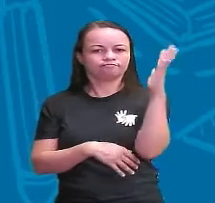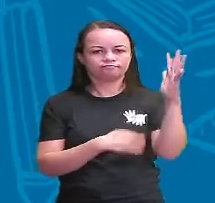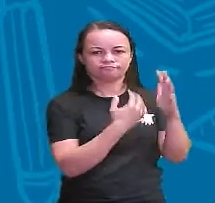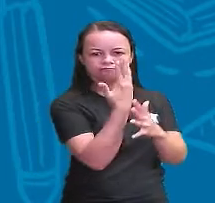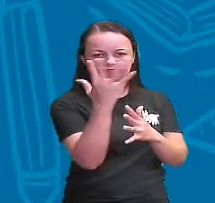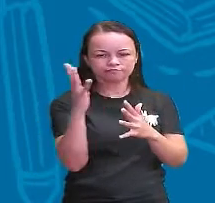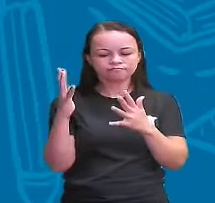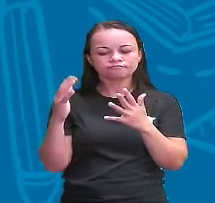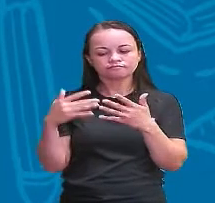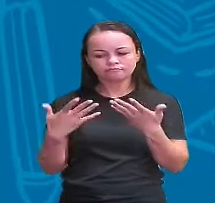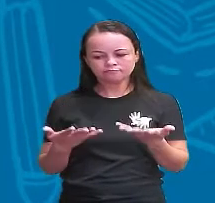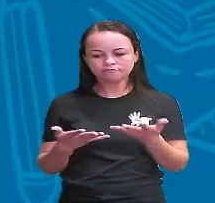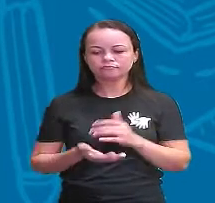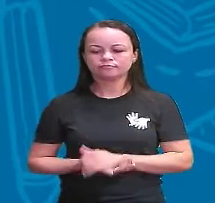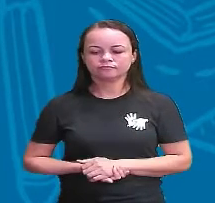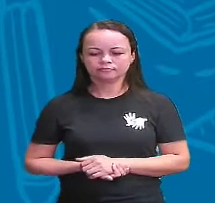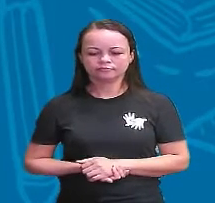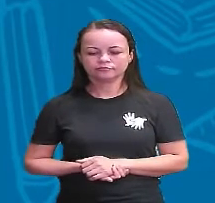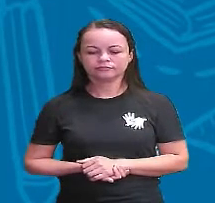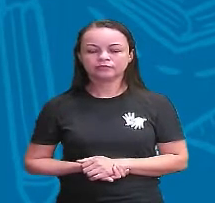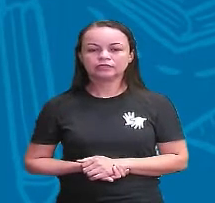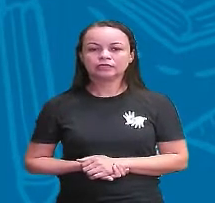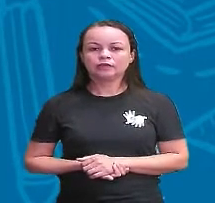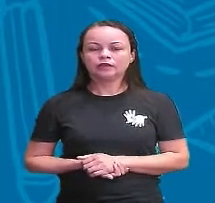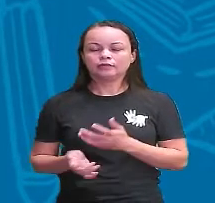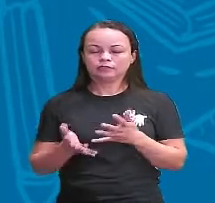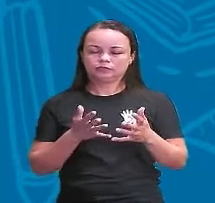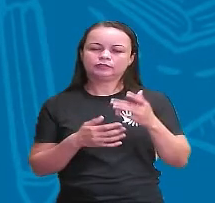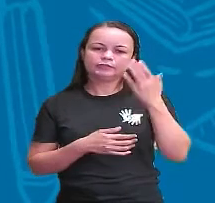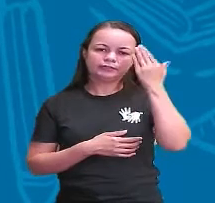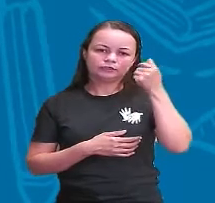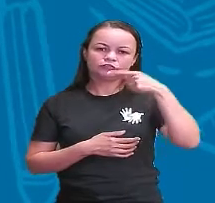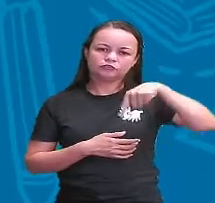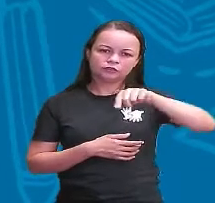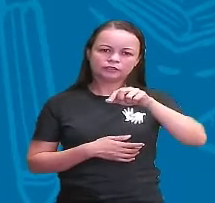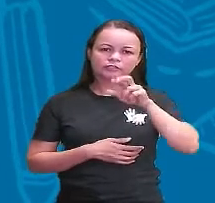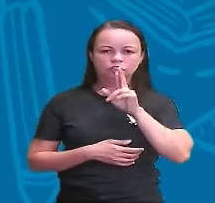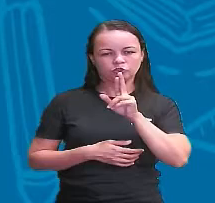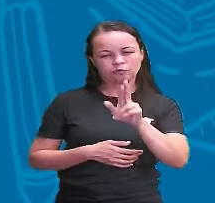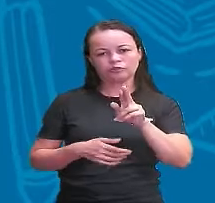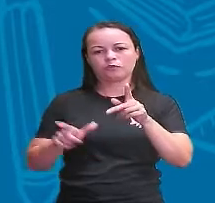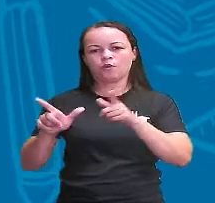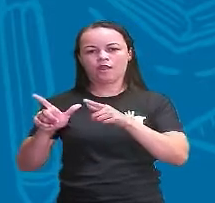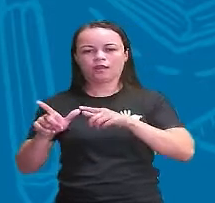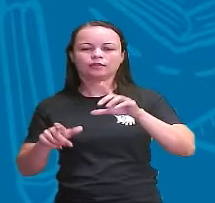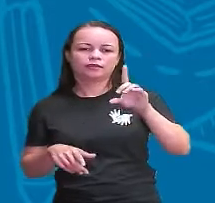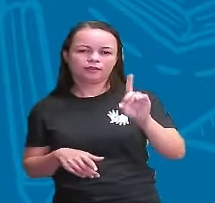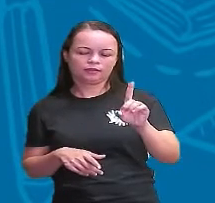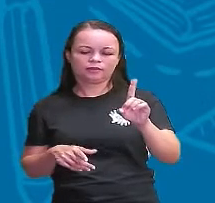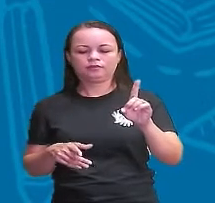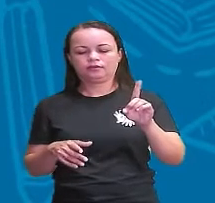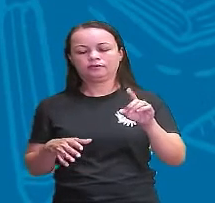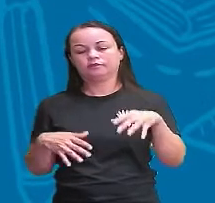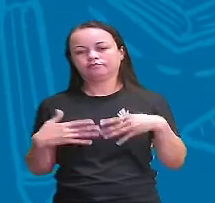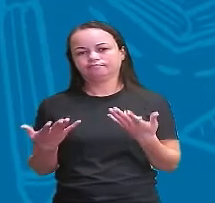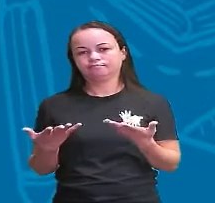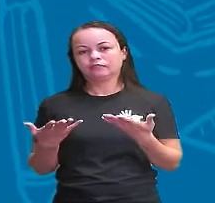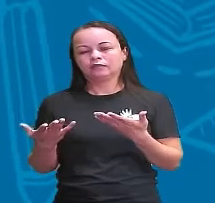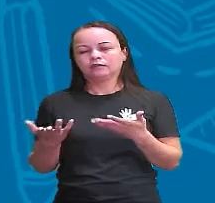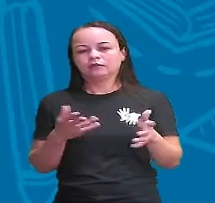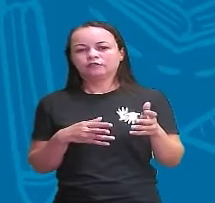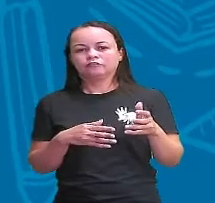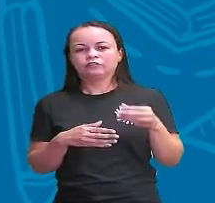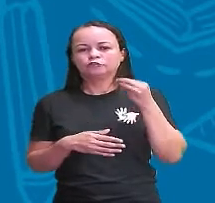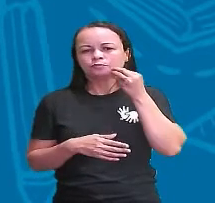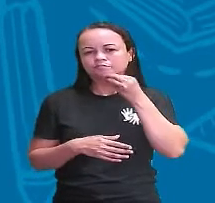também assinalariam aí de casa a alternativa letra D, né? Afinal, quando a gente faz um experimento científico, né,